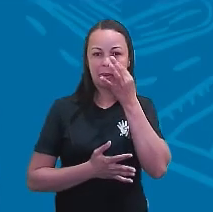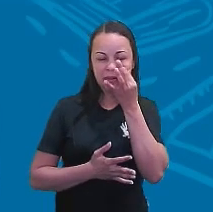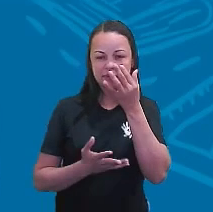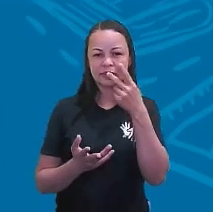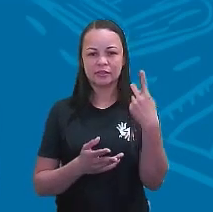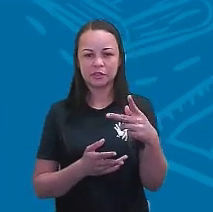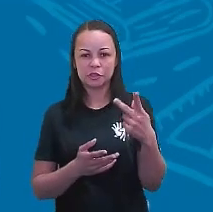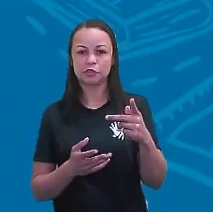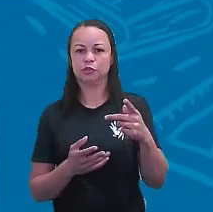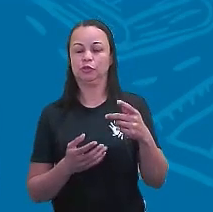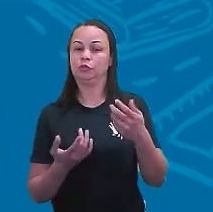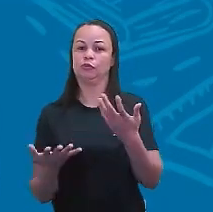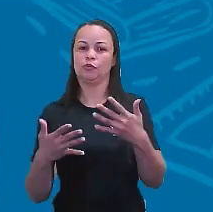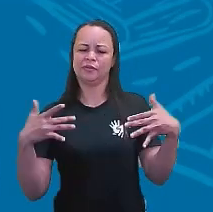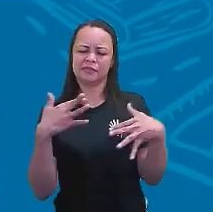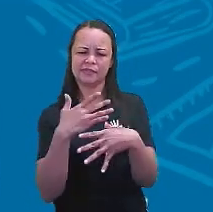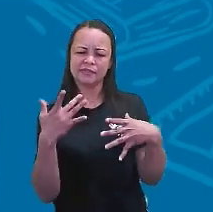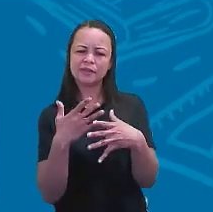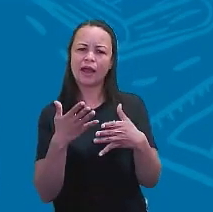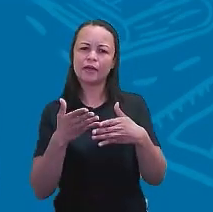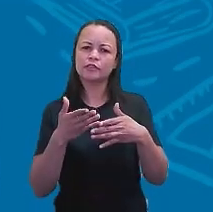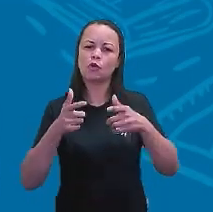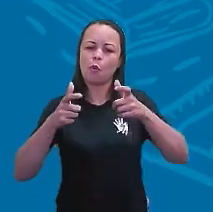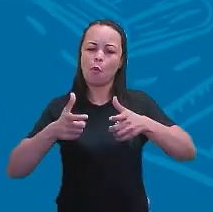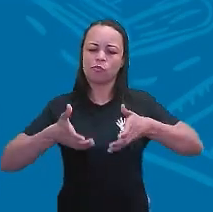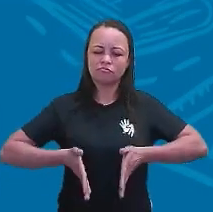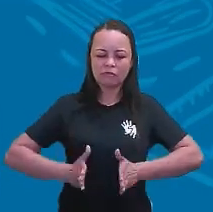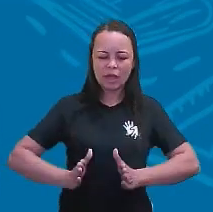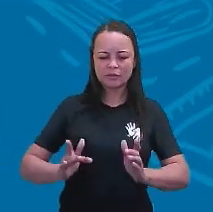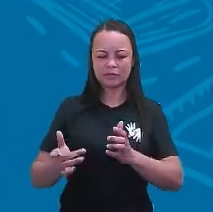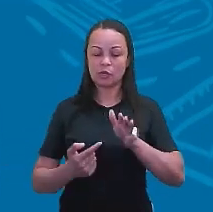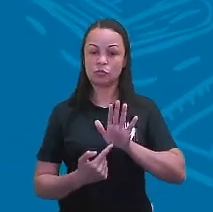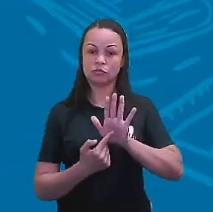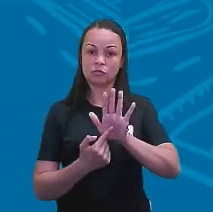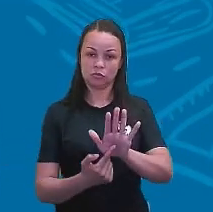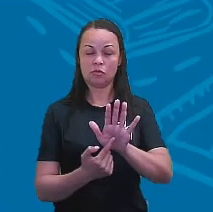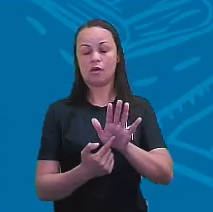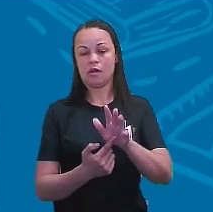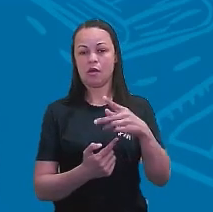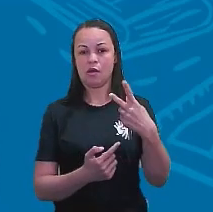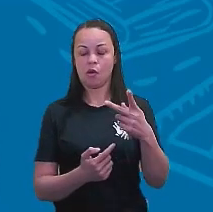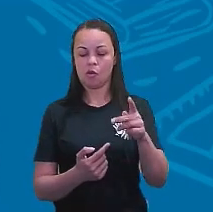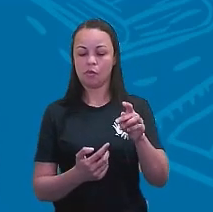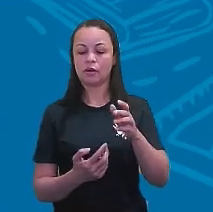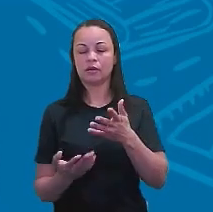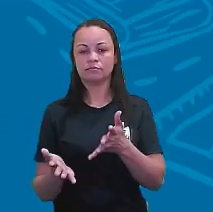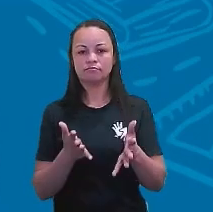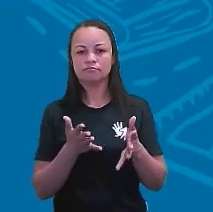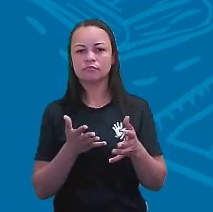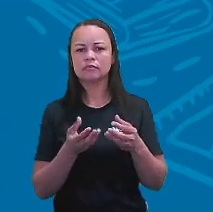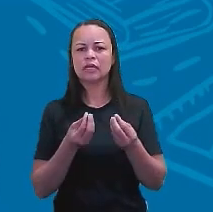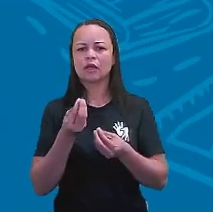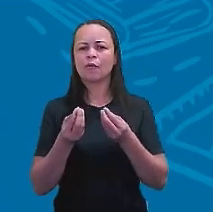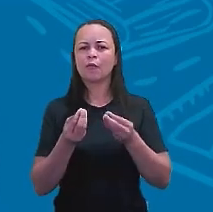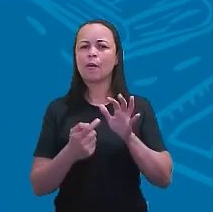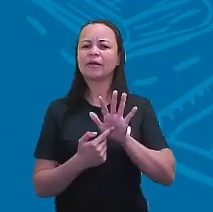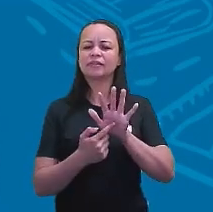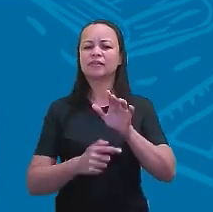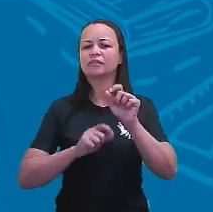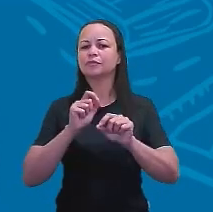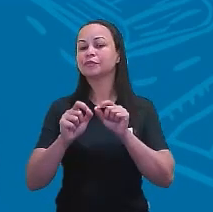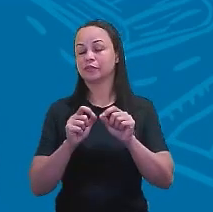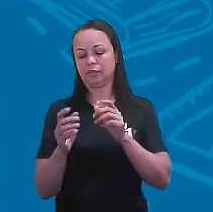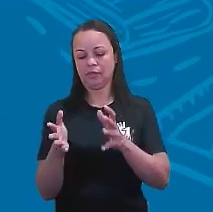natal seja intensa em sua obra, como aí apresenta para vocês, gente, com a apresentação também de quê? De